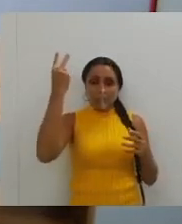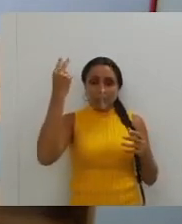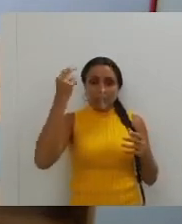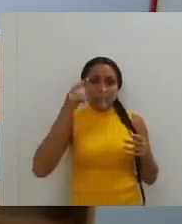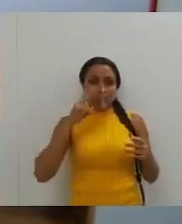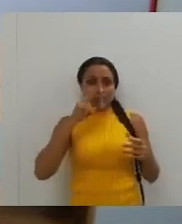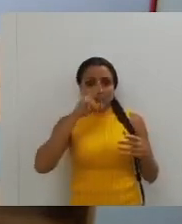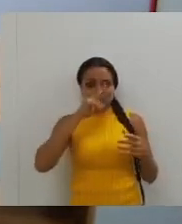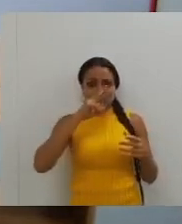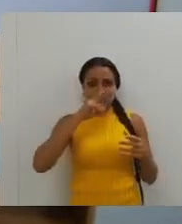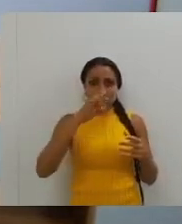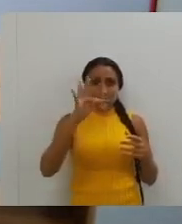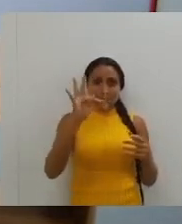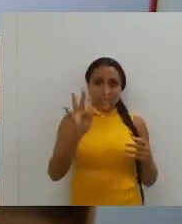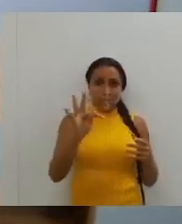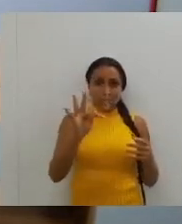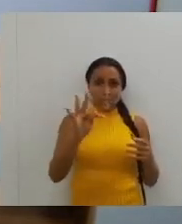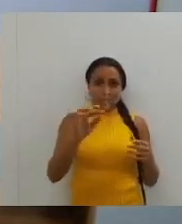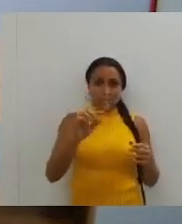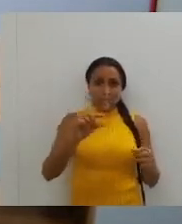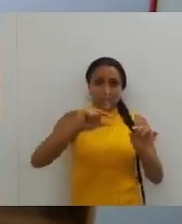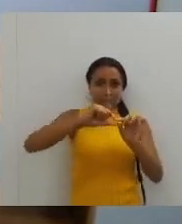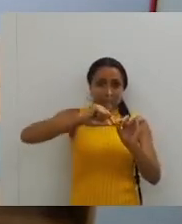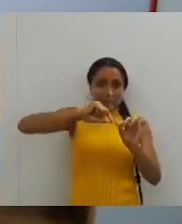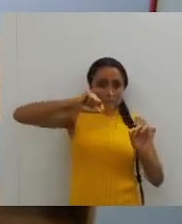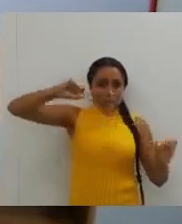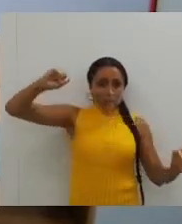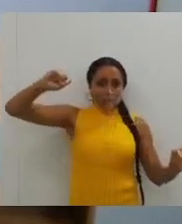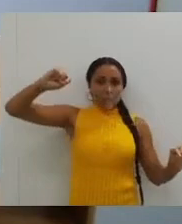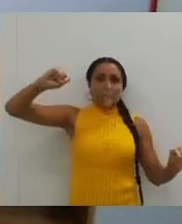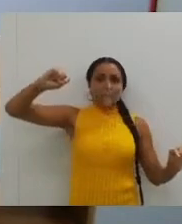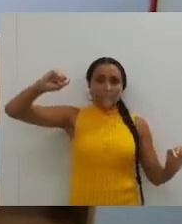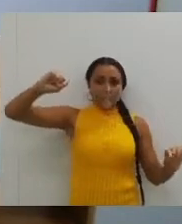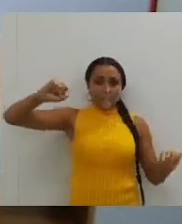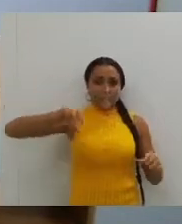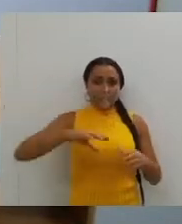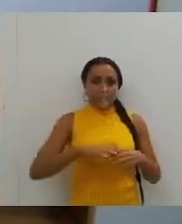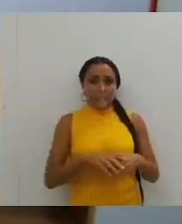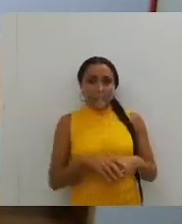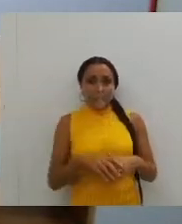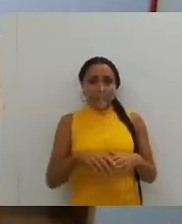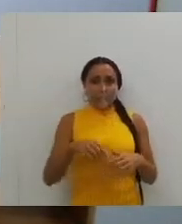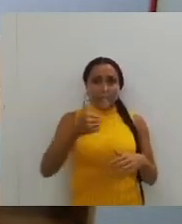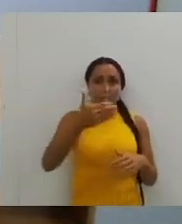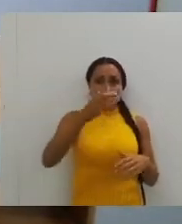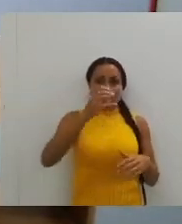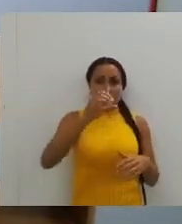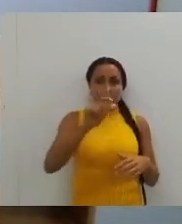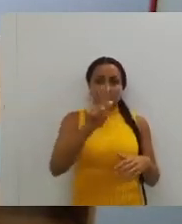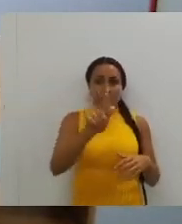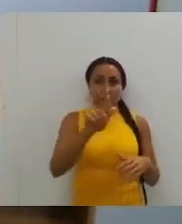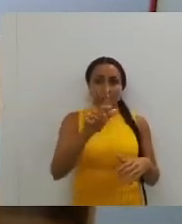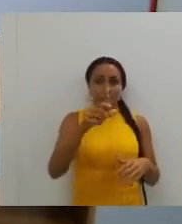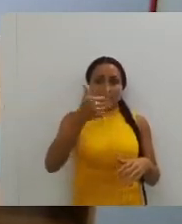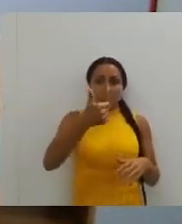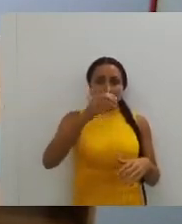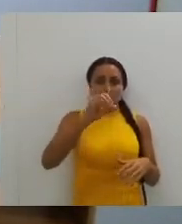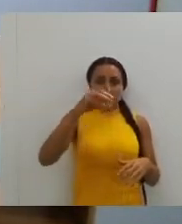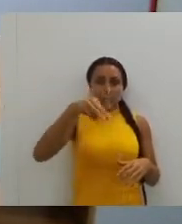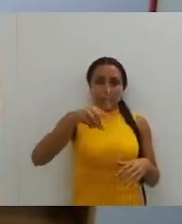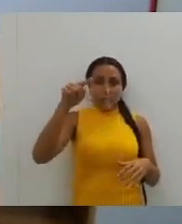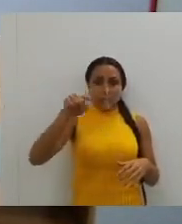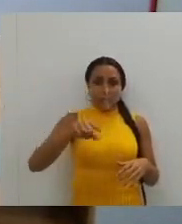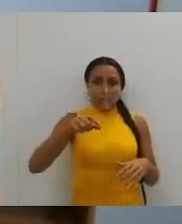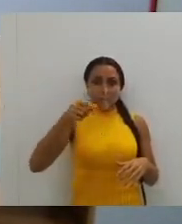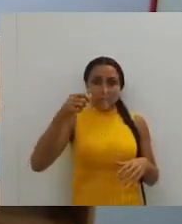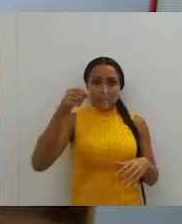de tração na corda? Deu a gravidade igual a 10 metros por segundo ao quadrado e deu que o seno